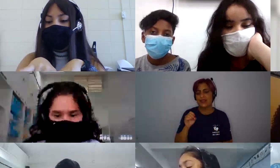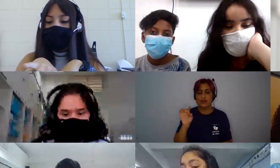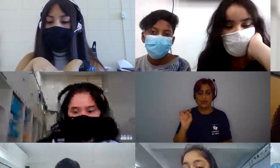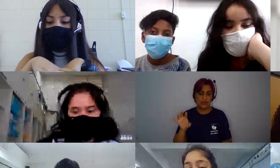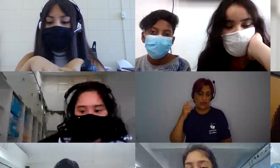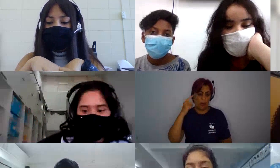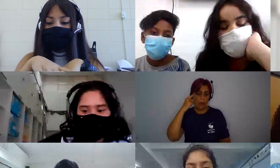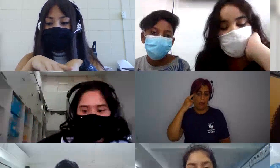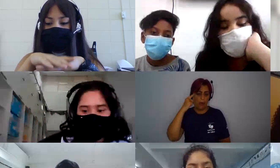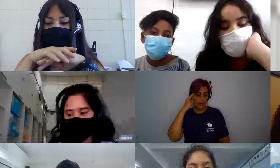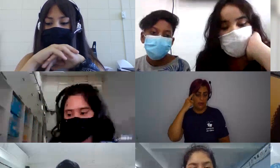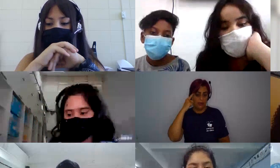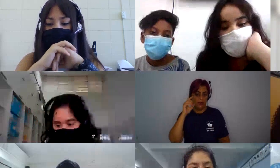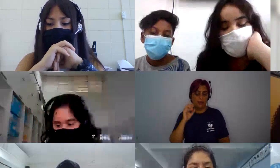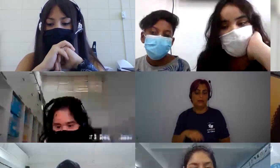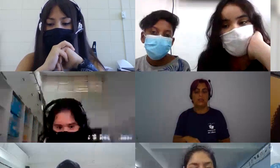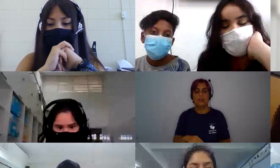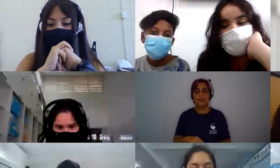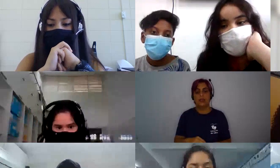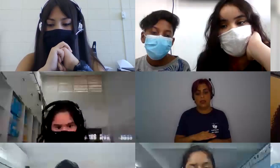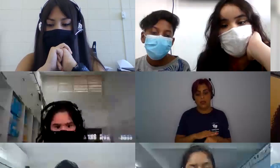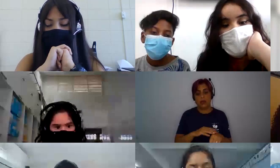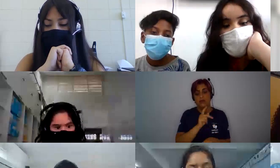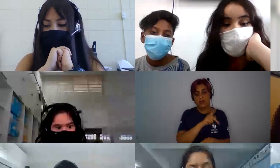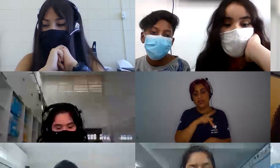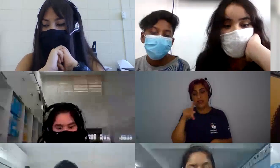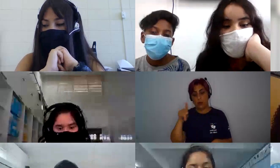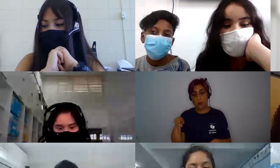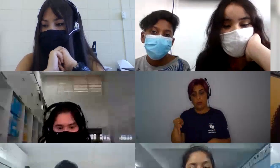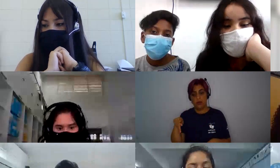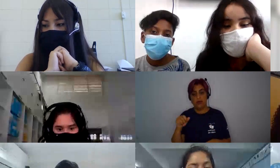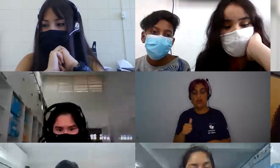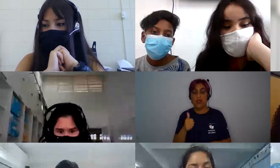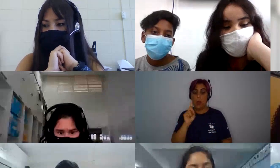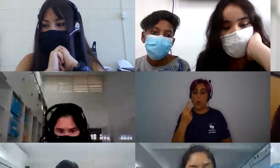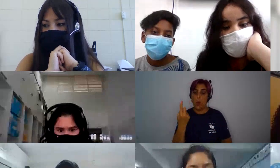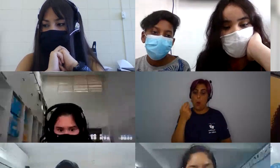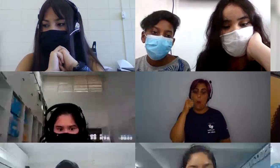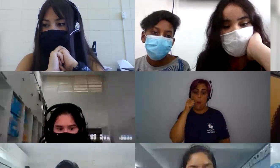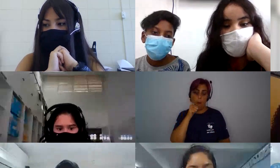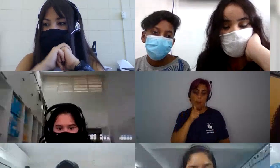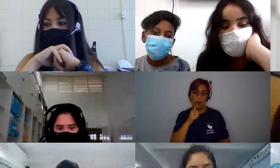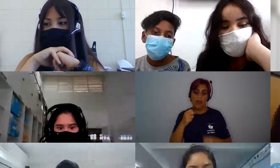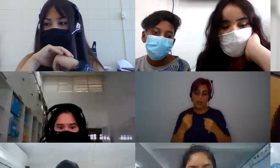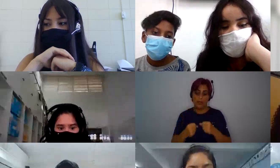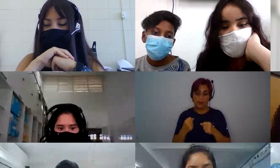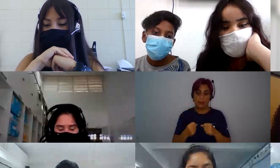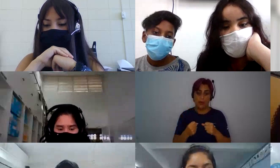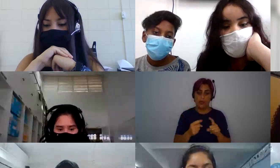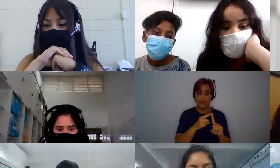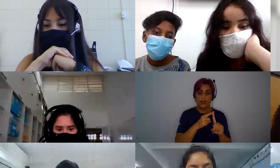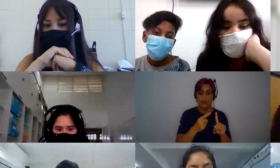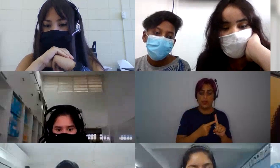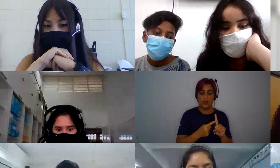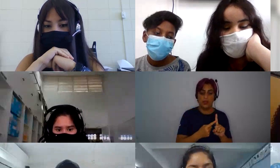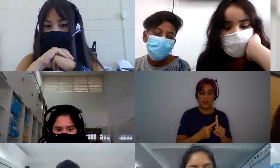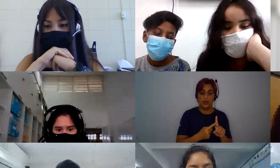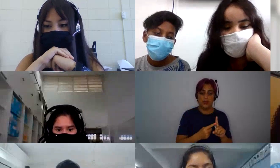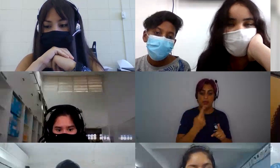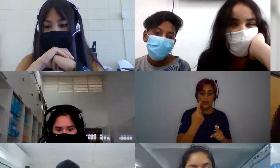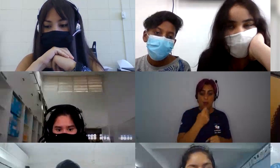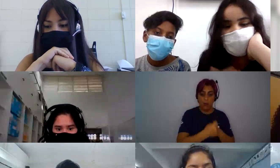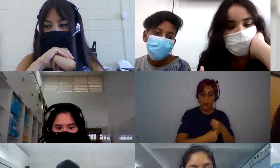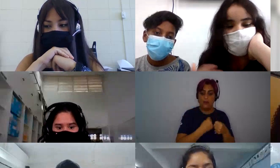mesmo. Eu até tinha comentado com a Pro que eu falei pra ela que uma mulher, ela pode ficar grávida uma vez ao ano. Um homem, ele